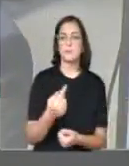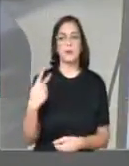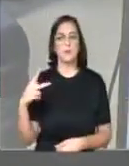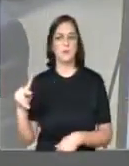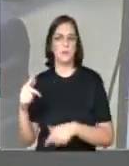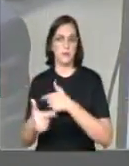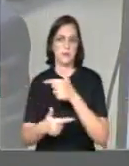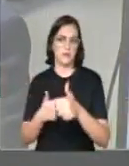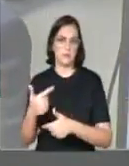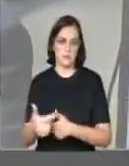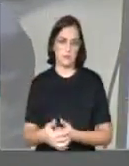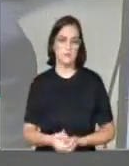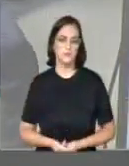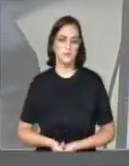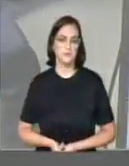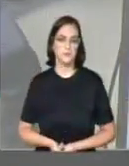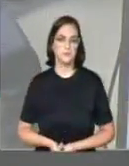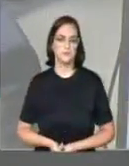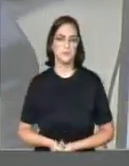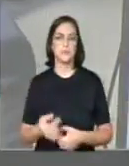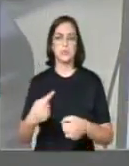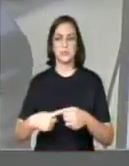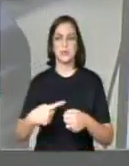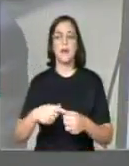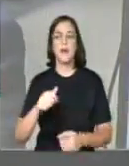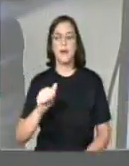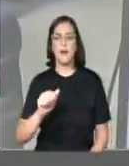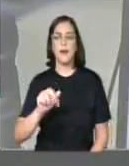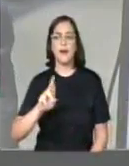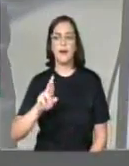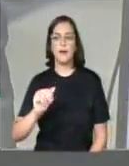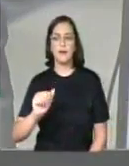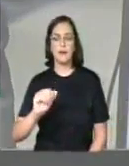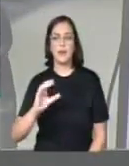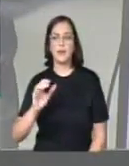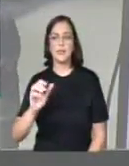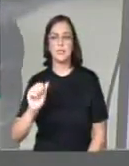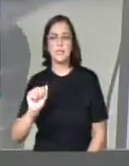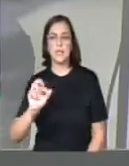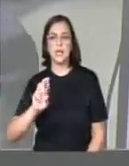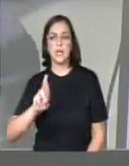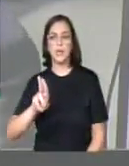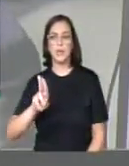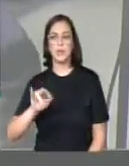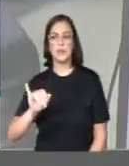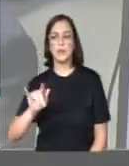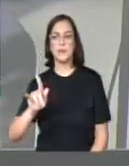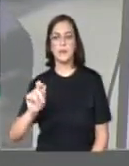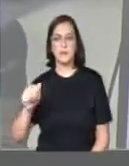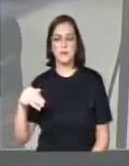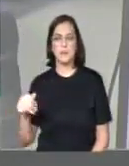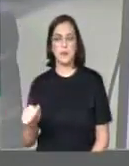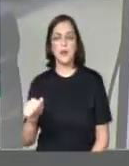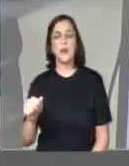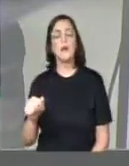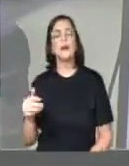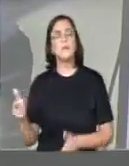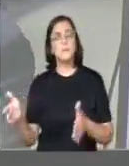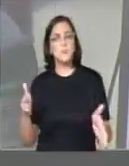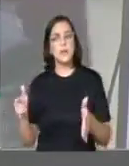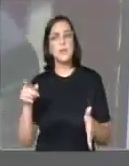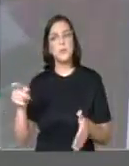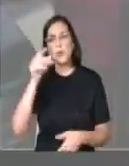tem realizado. Araçariguama tornou-se um canteiro de obras na gestão de Lili, uma mulher de fé, de